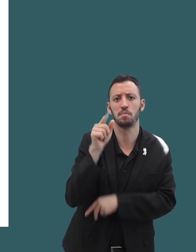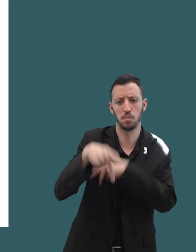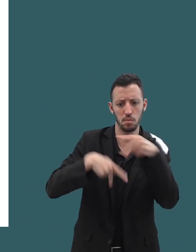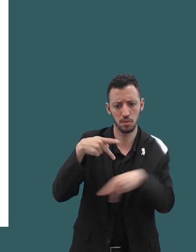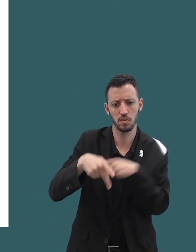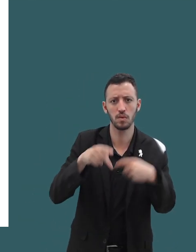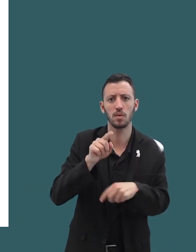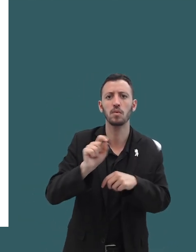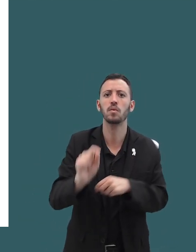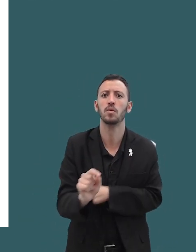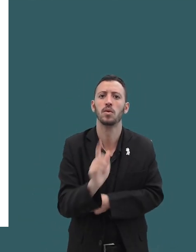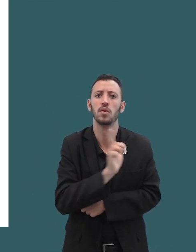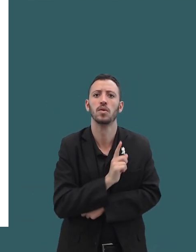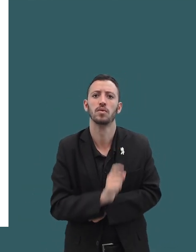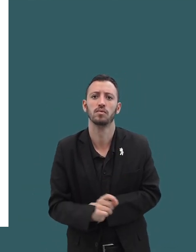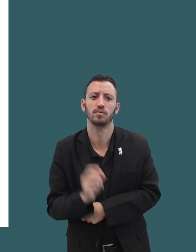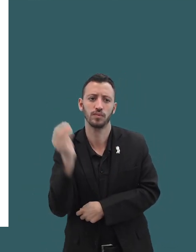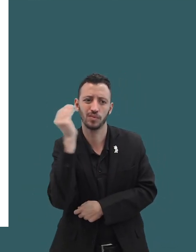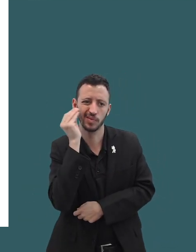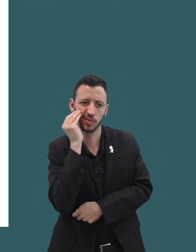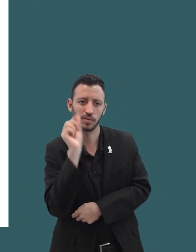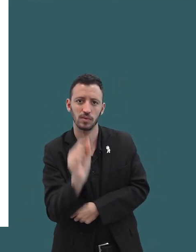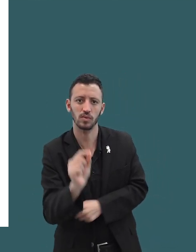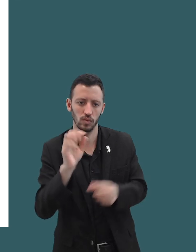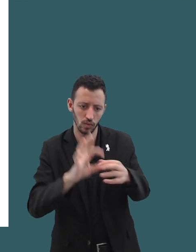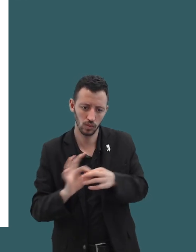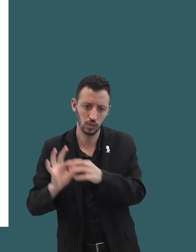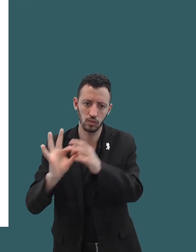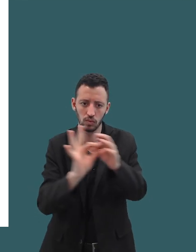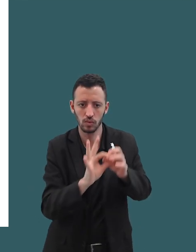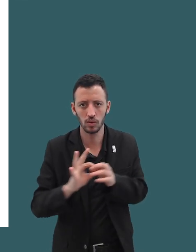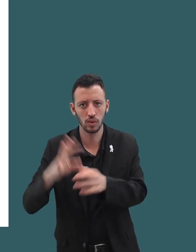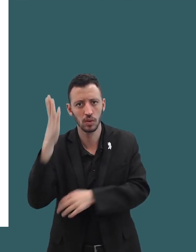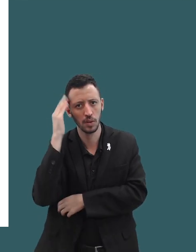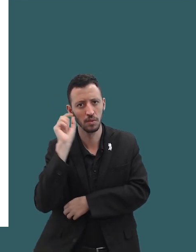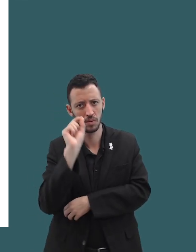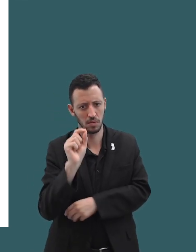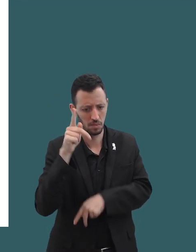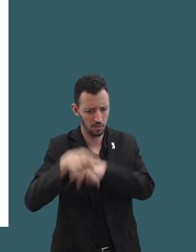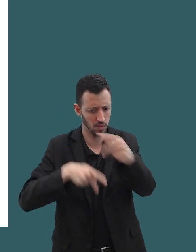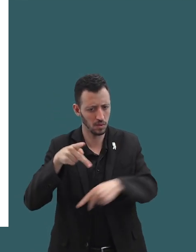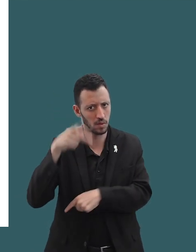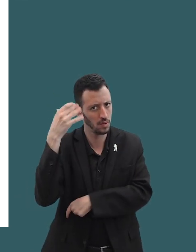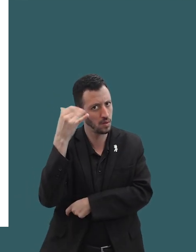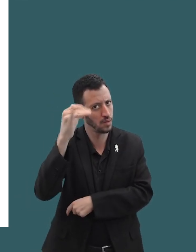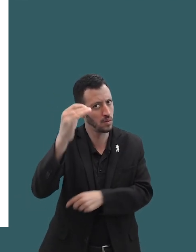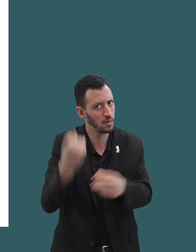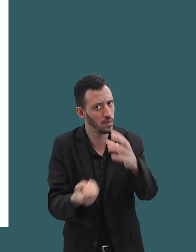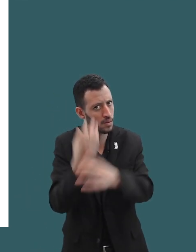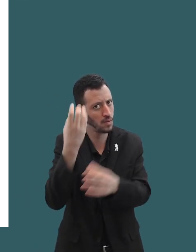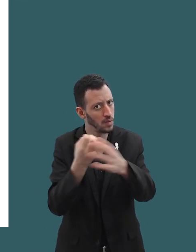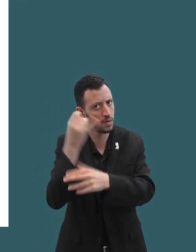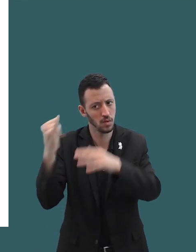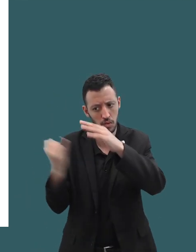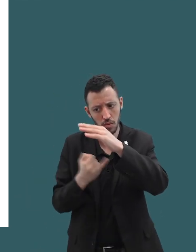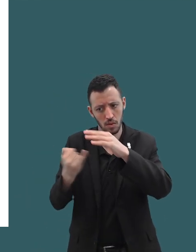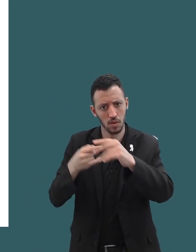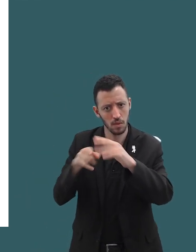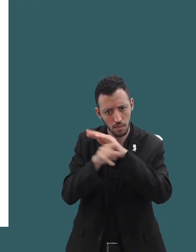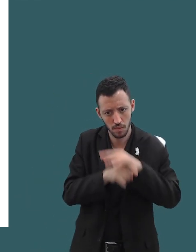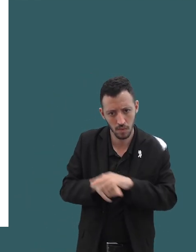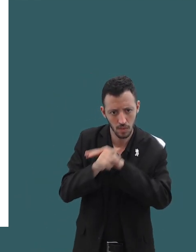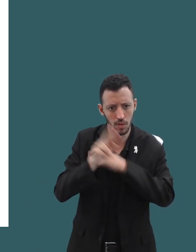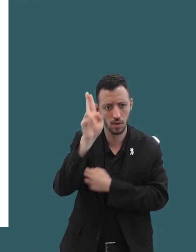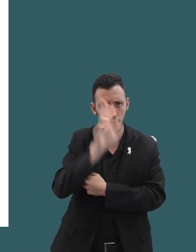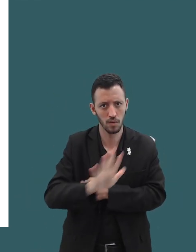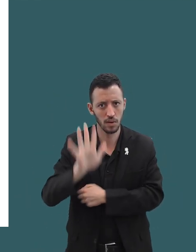populares para que tente fazer a união desses saberes populares com a ciência que é produzida nas instituições de pesquisa, nas